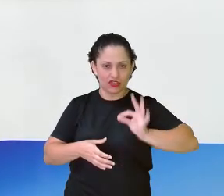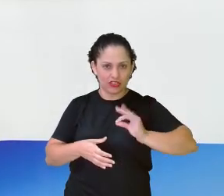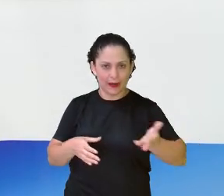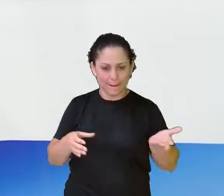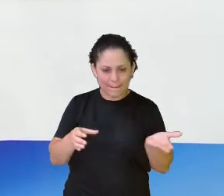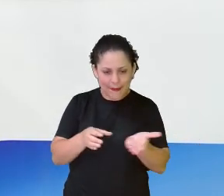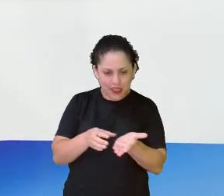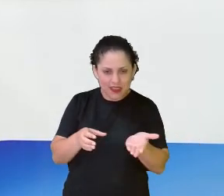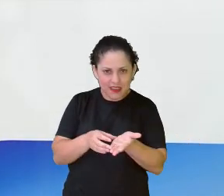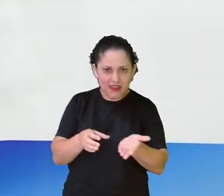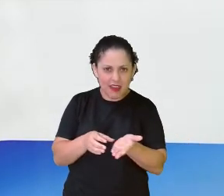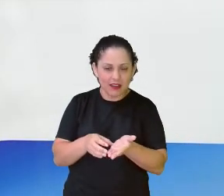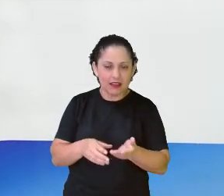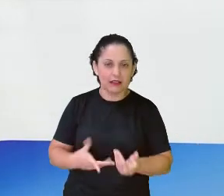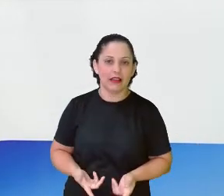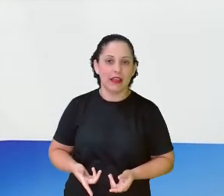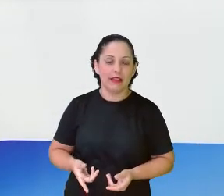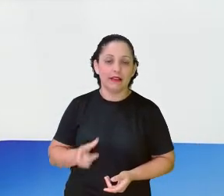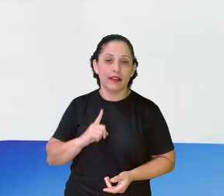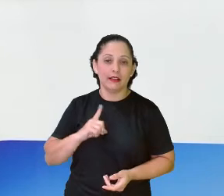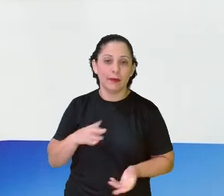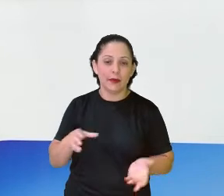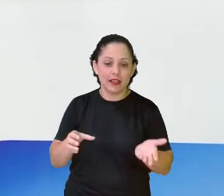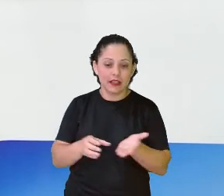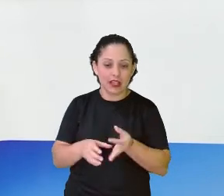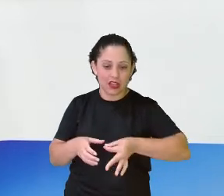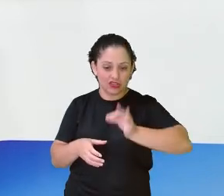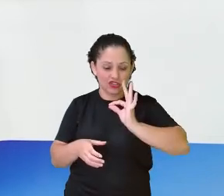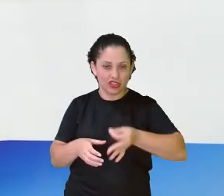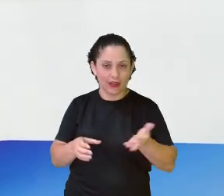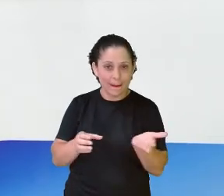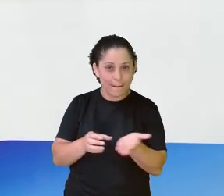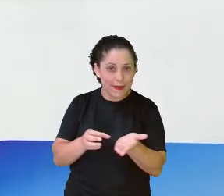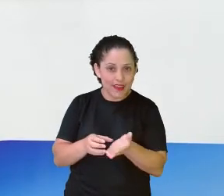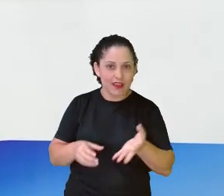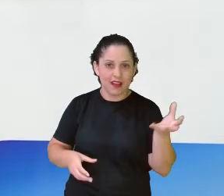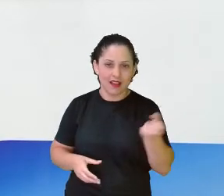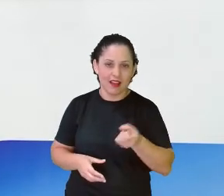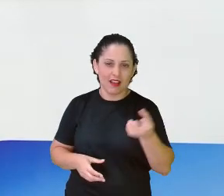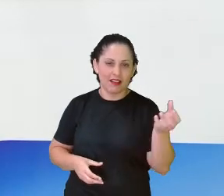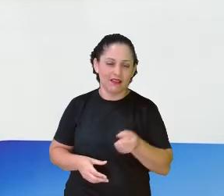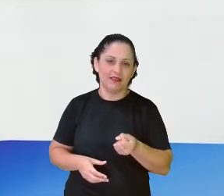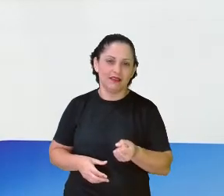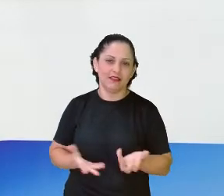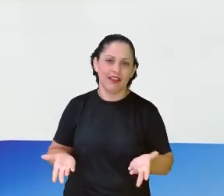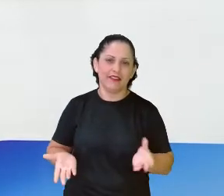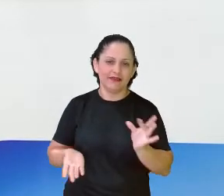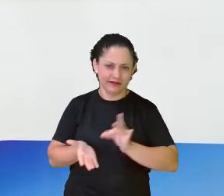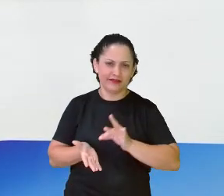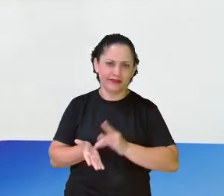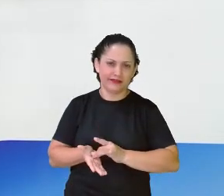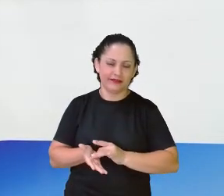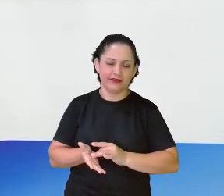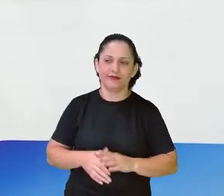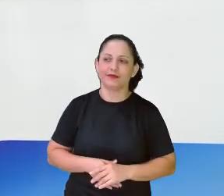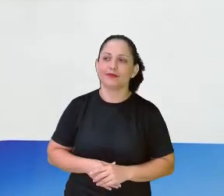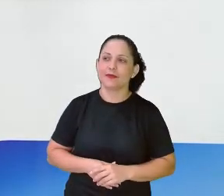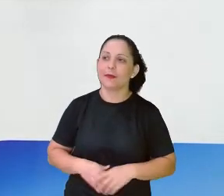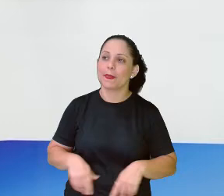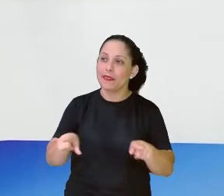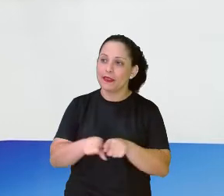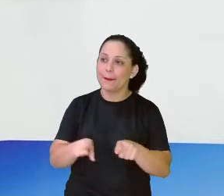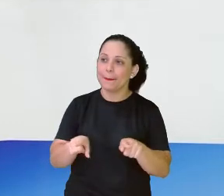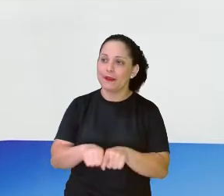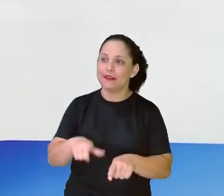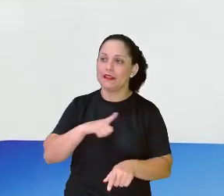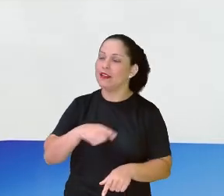meia xícara de leite, fração. Exemplo claro no nosso cotidiano. Eu tenho também,